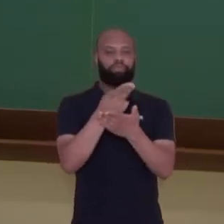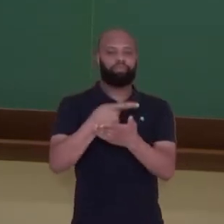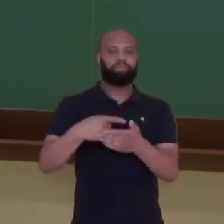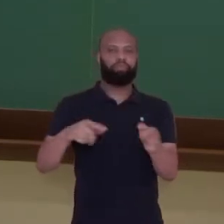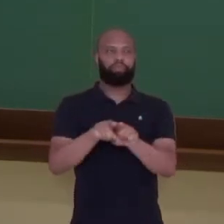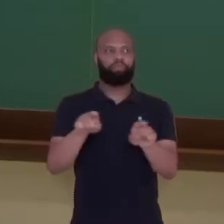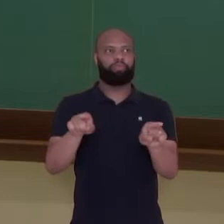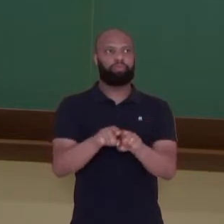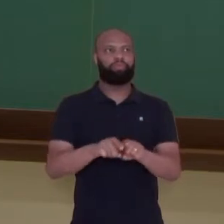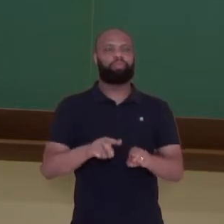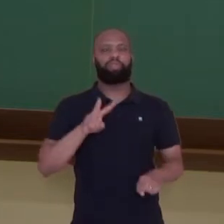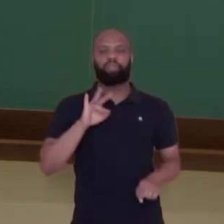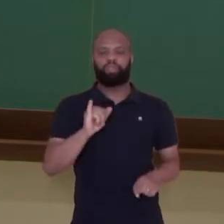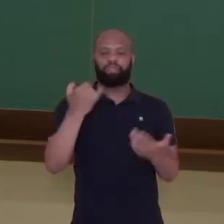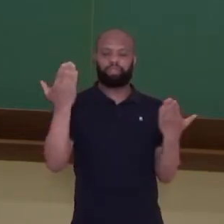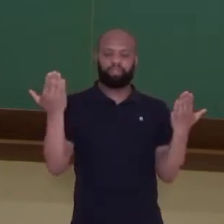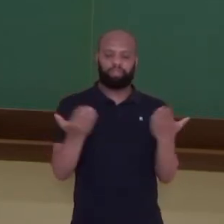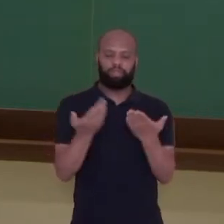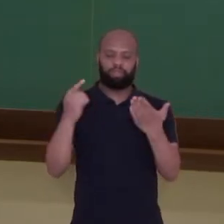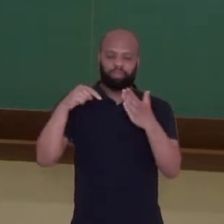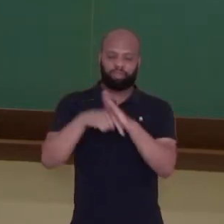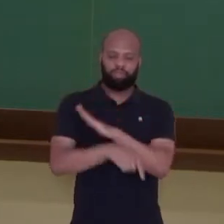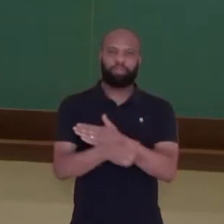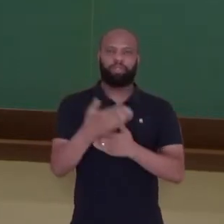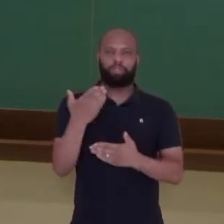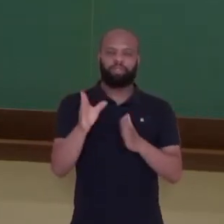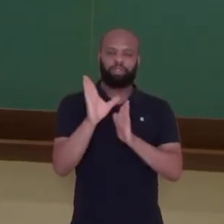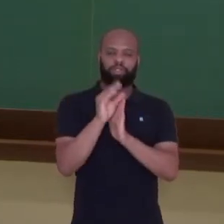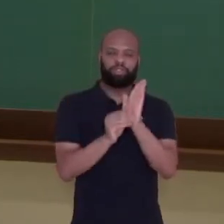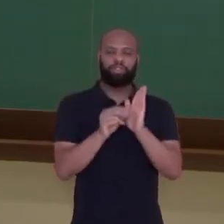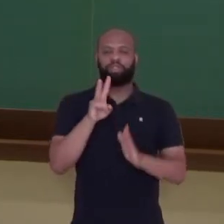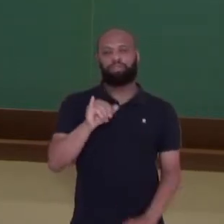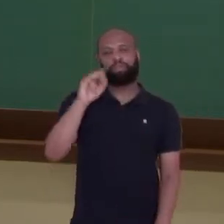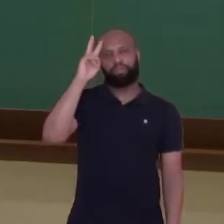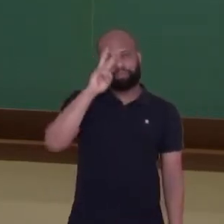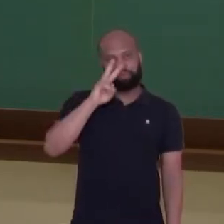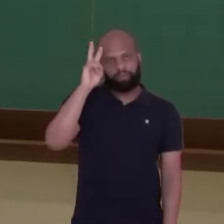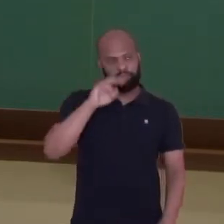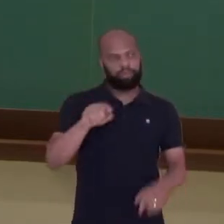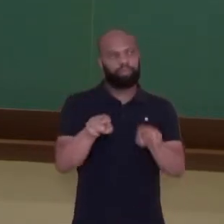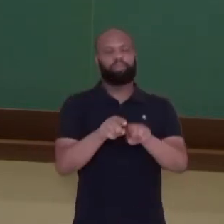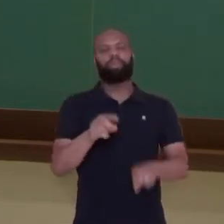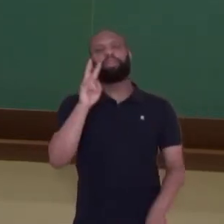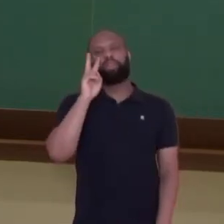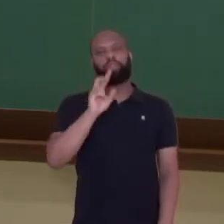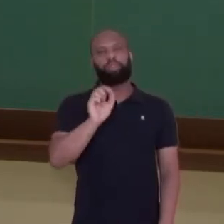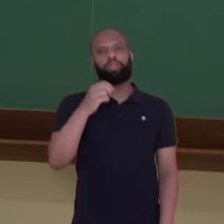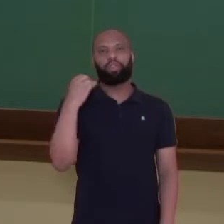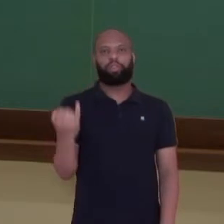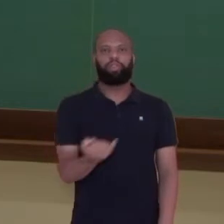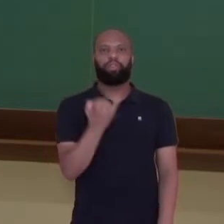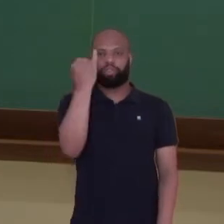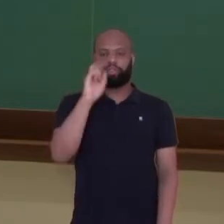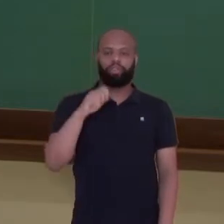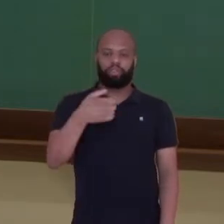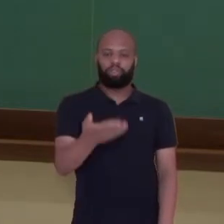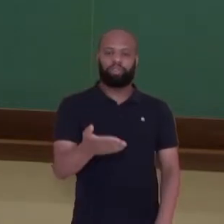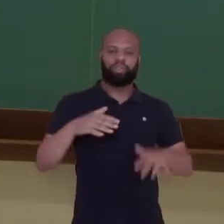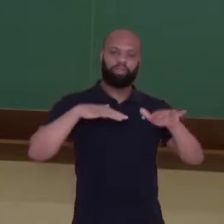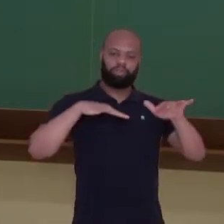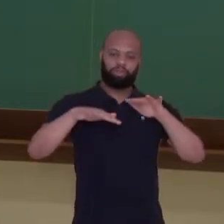nós vamos aprofundar, nós vamos relembrar e ver o que é importante sobre esse